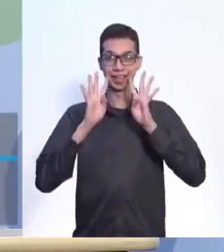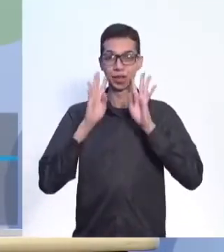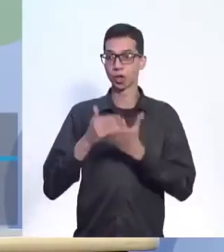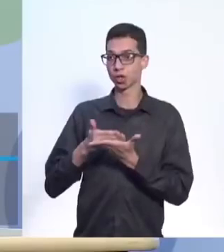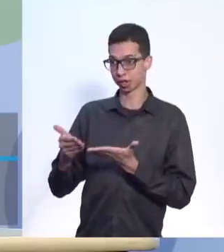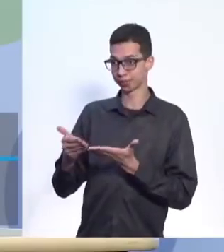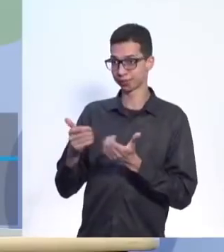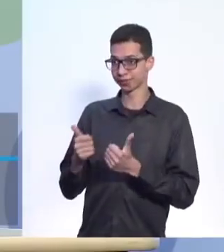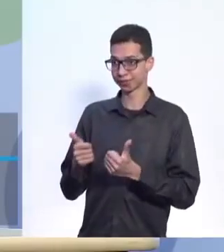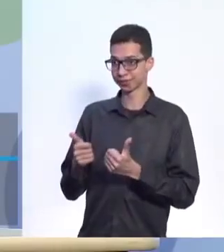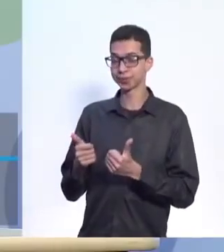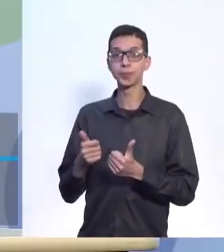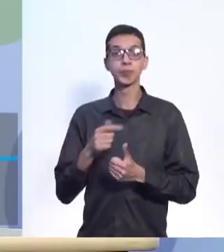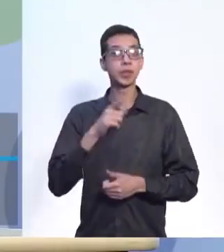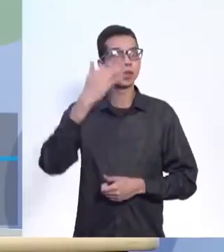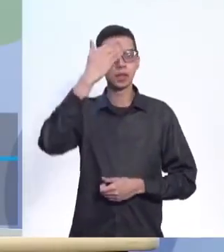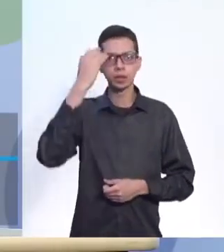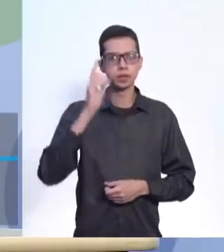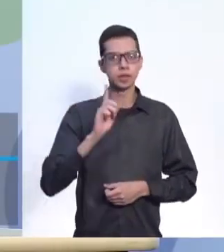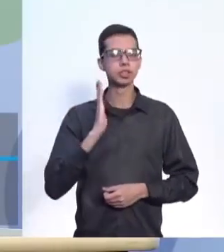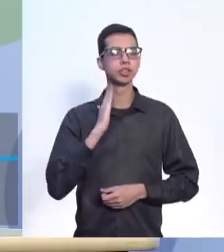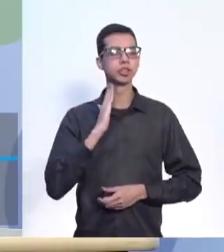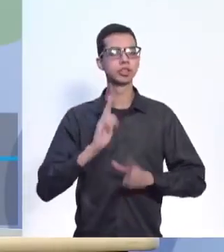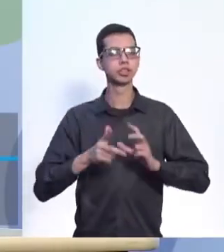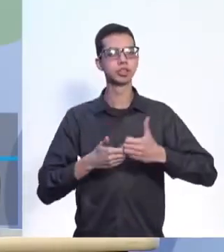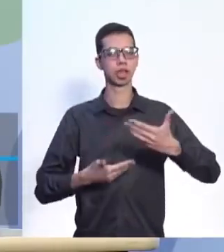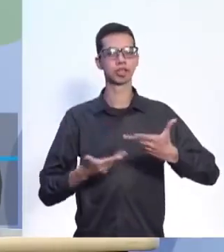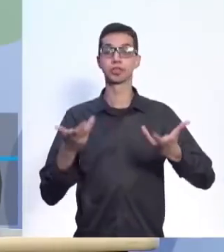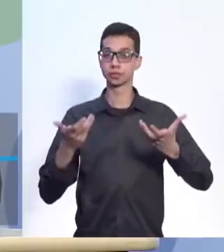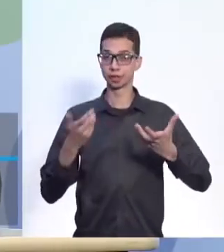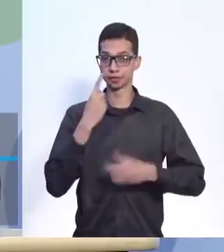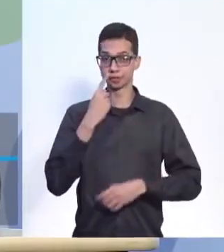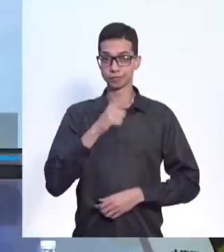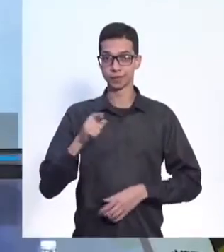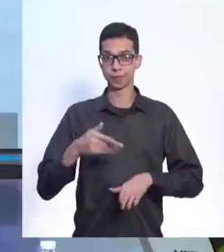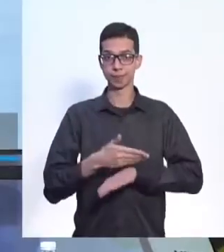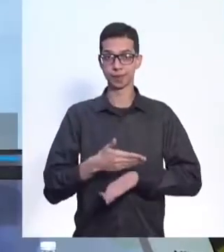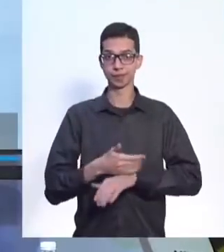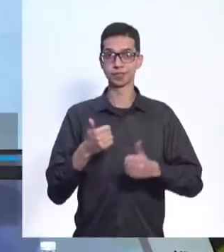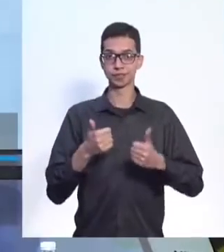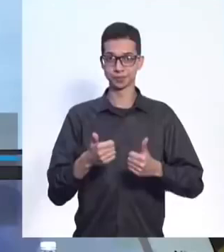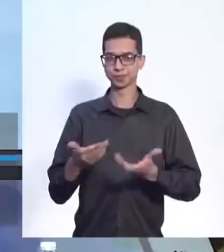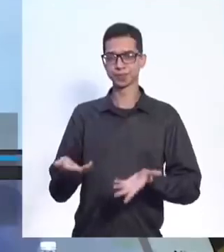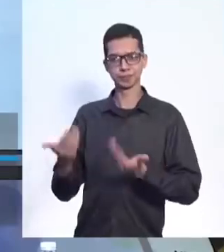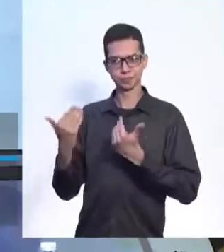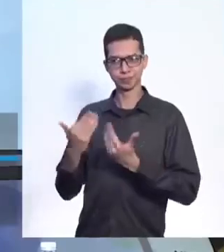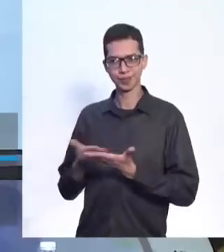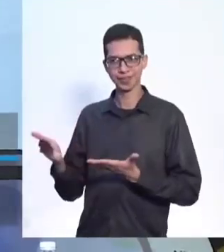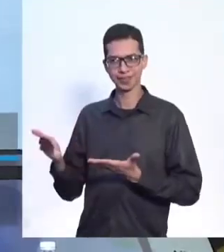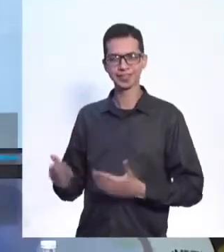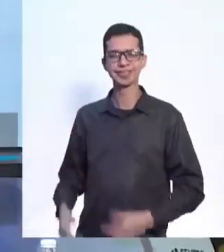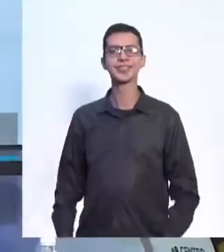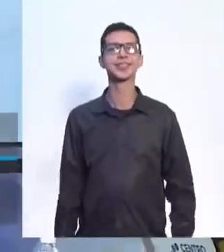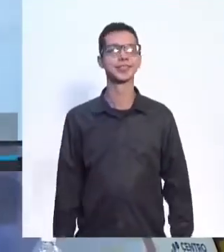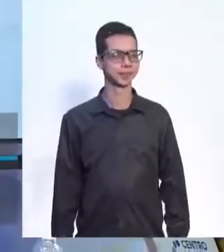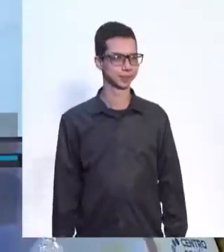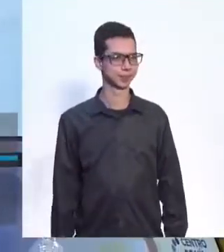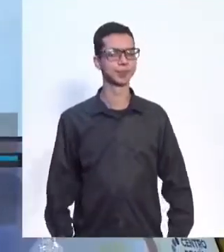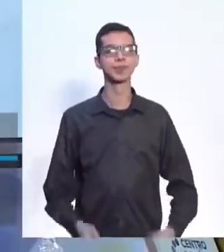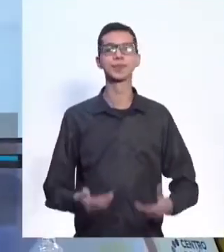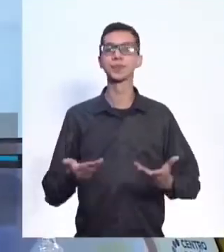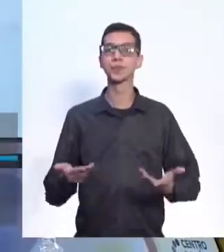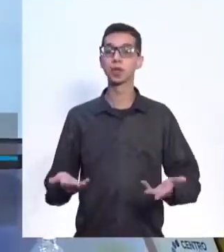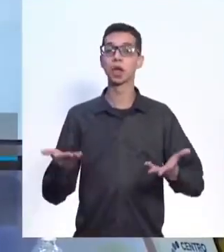Ah, e não esqueçam, mandem as respostas no chat, hein? Eu quero ver a participação de vocês. Vamos lá? Vamos. Muito bem, pessoal. Então, nós vamos